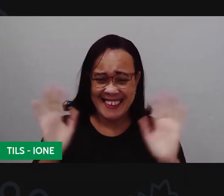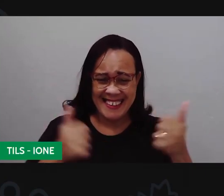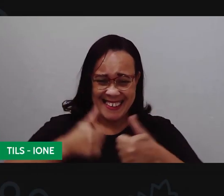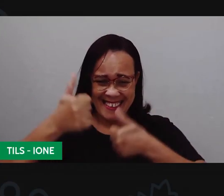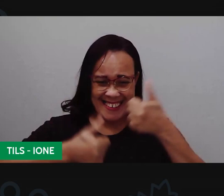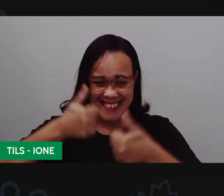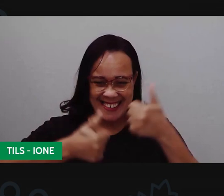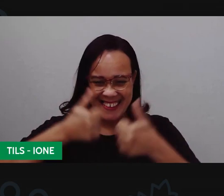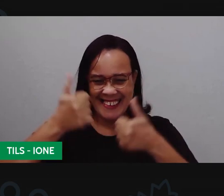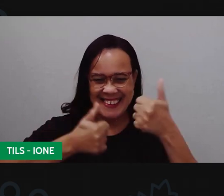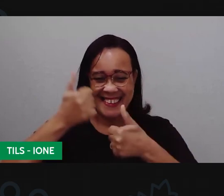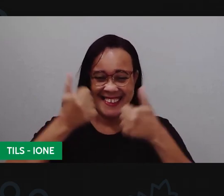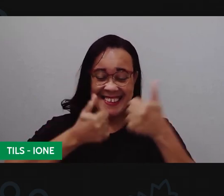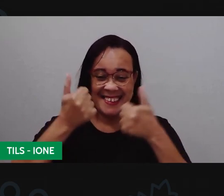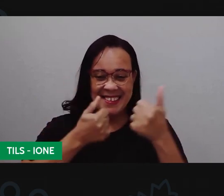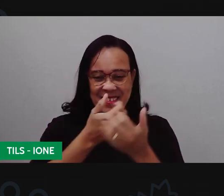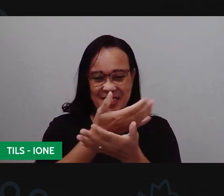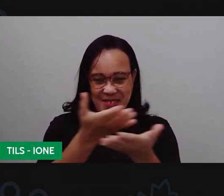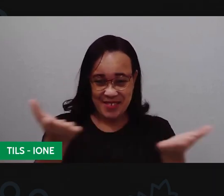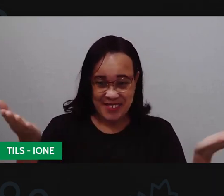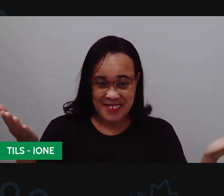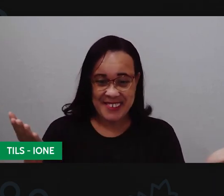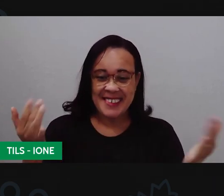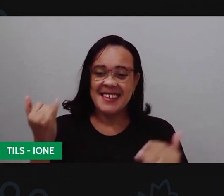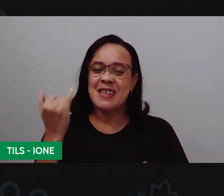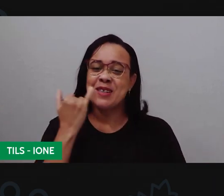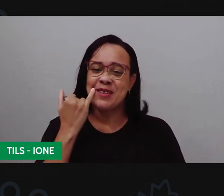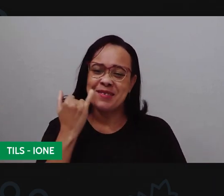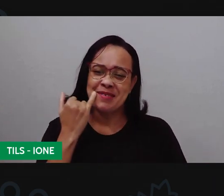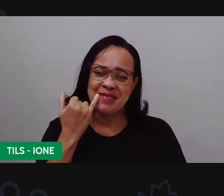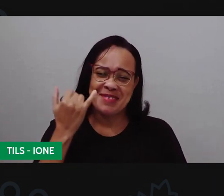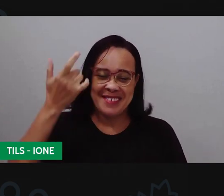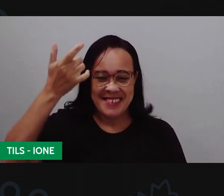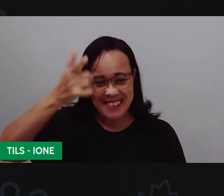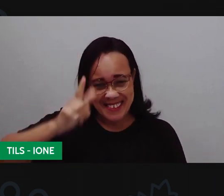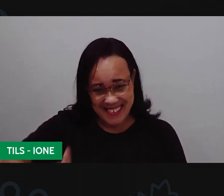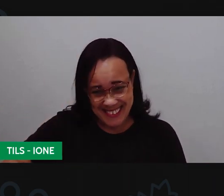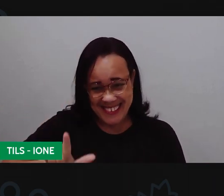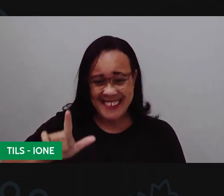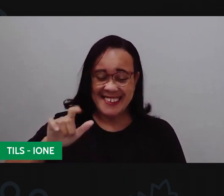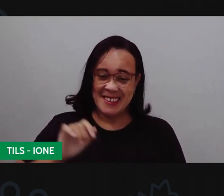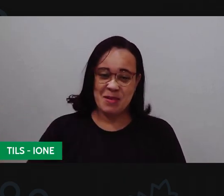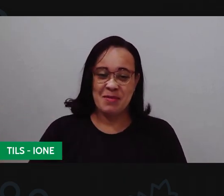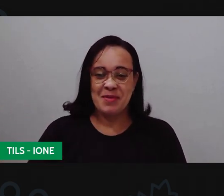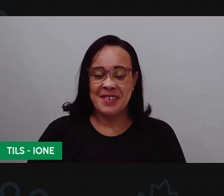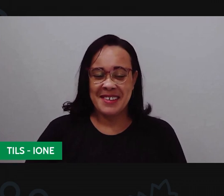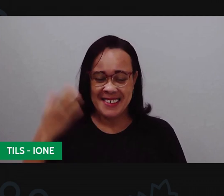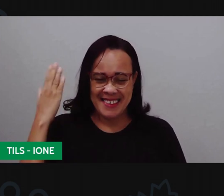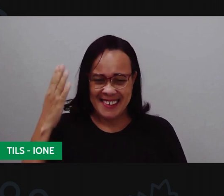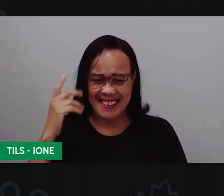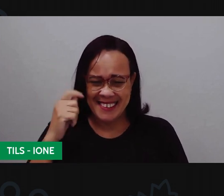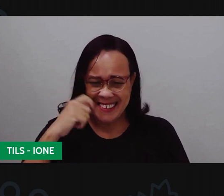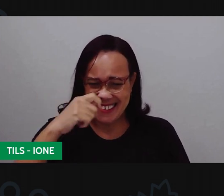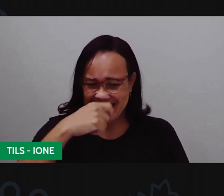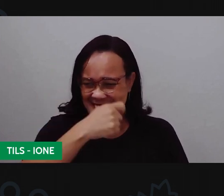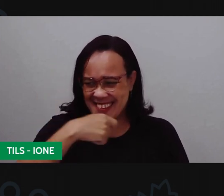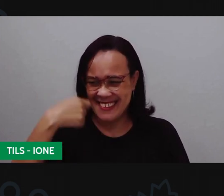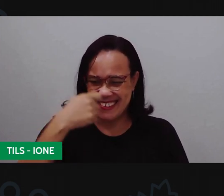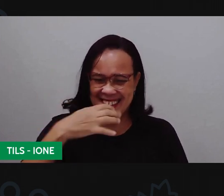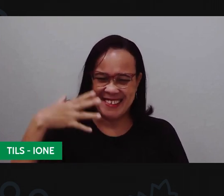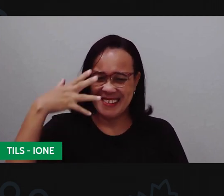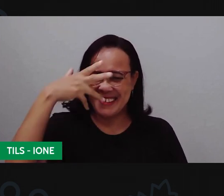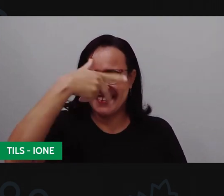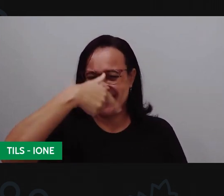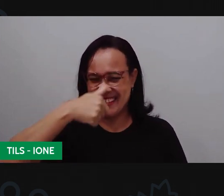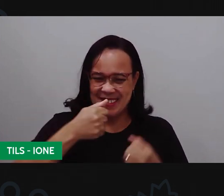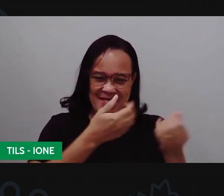Tudo bem com vocês? Ione, aí mais uma vez eu vou entregar a Ione. Ela estava passando batom para ficar